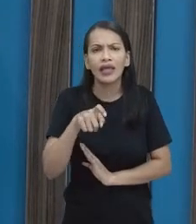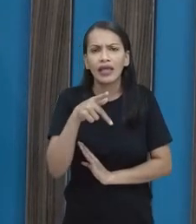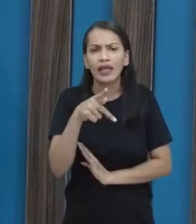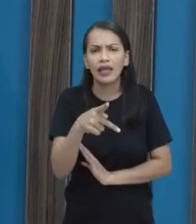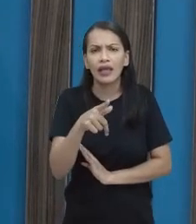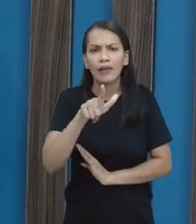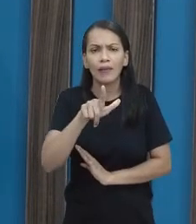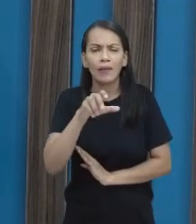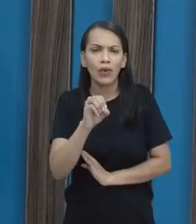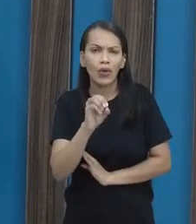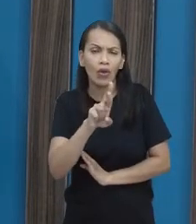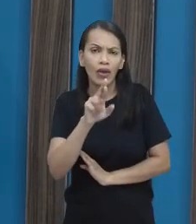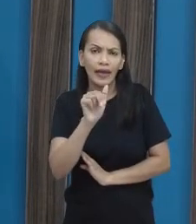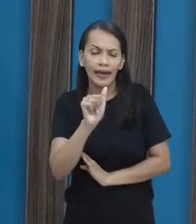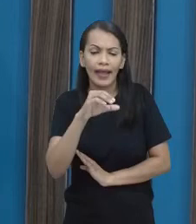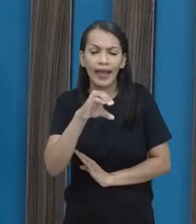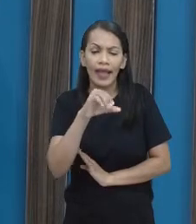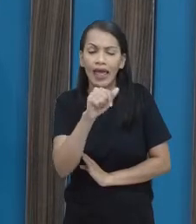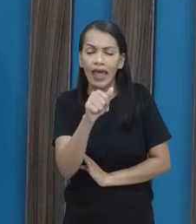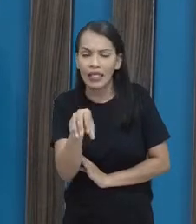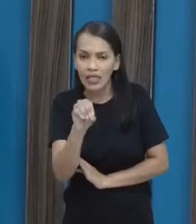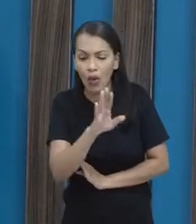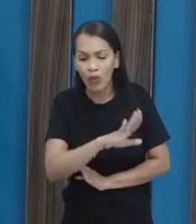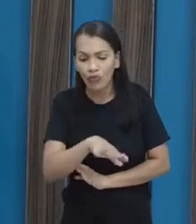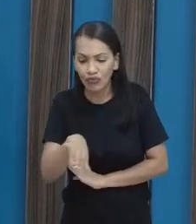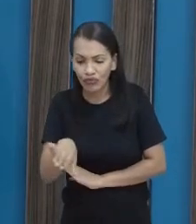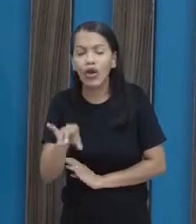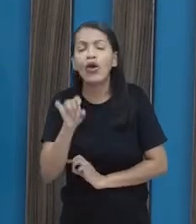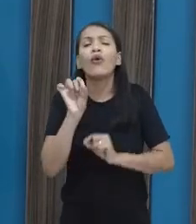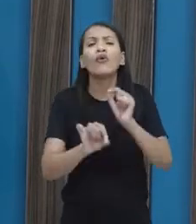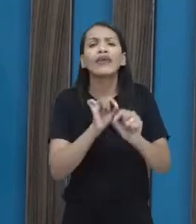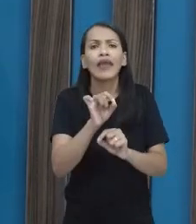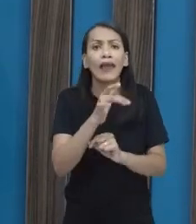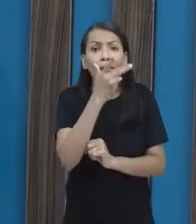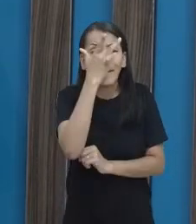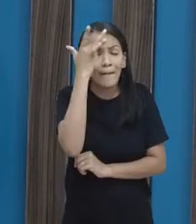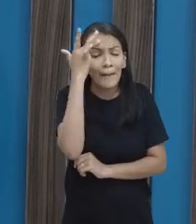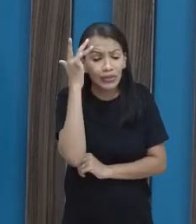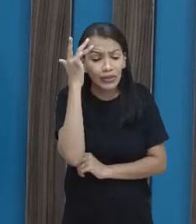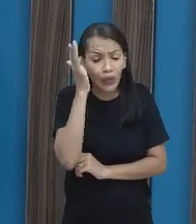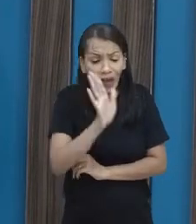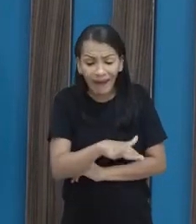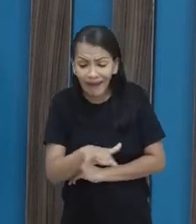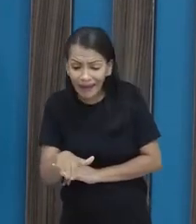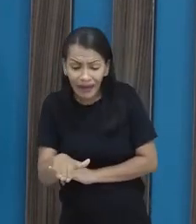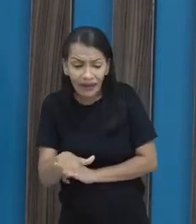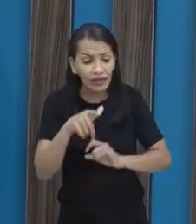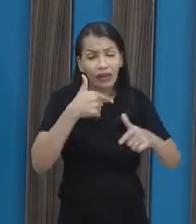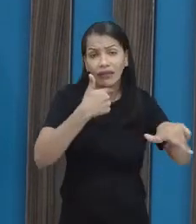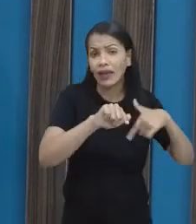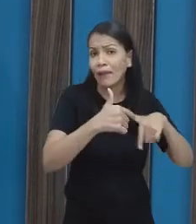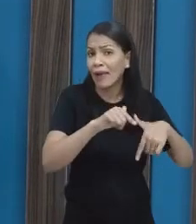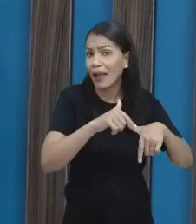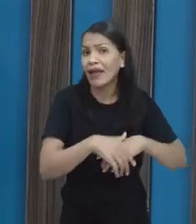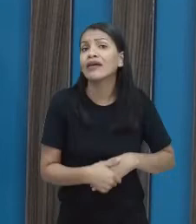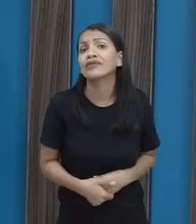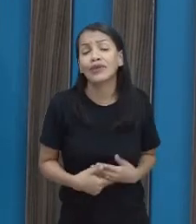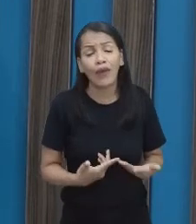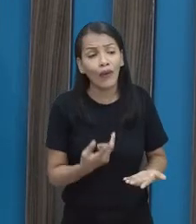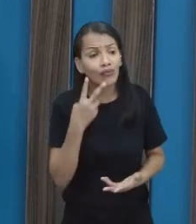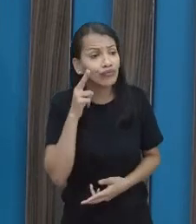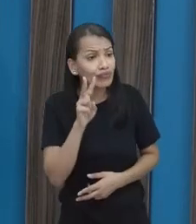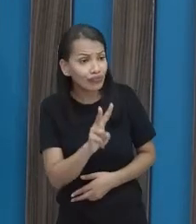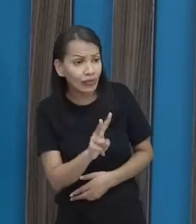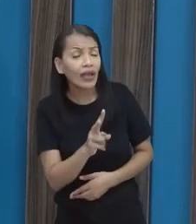no comércio. Então, muitas vezes, eu acredito que muitos de vocês, alunos, né, ficam aí tentados a